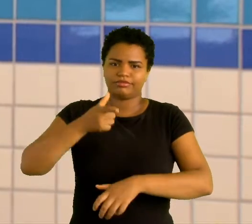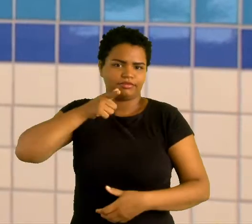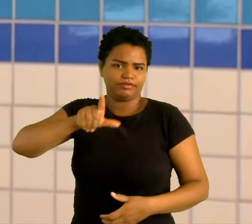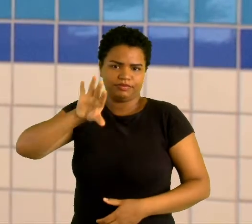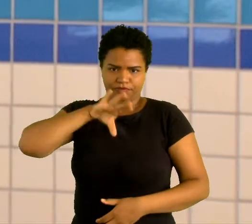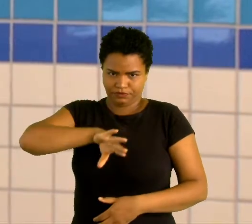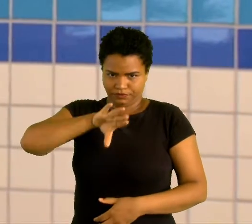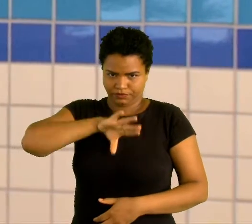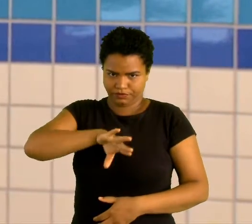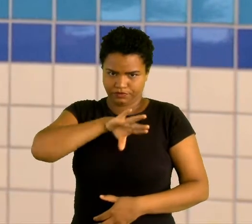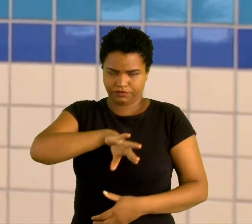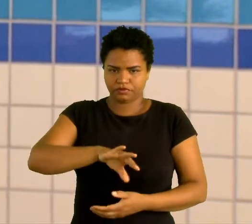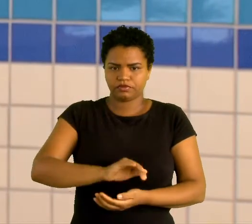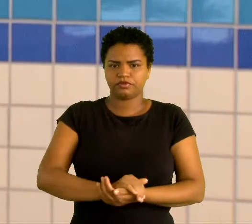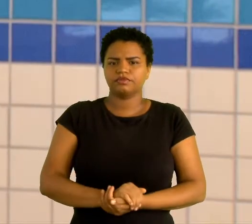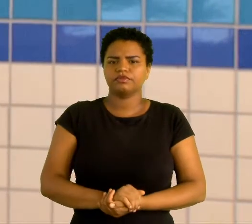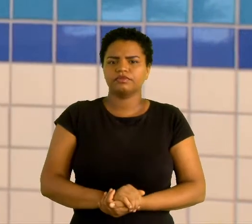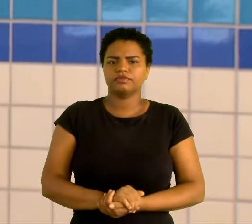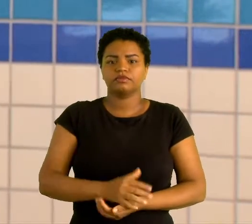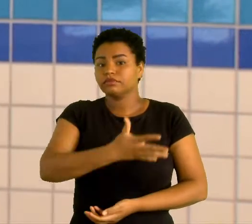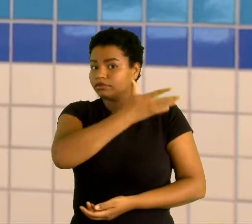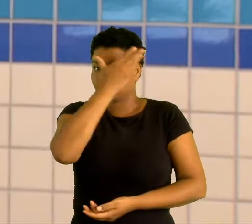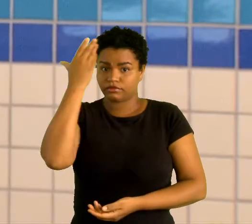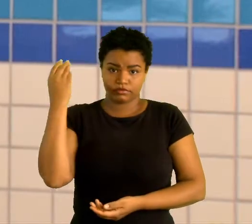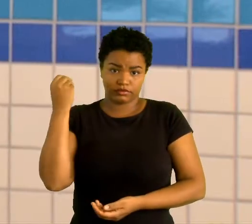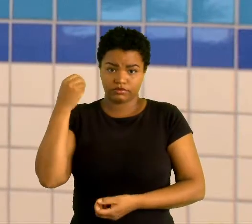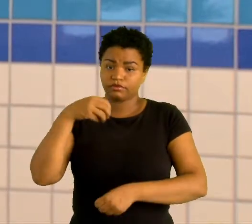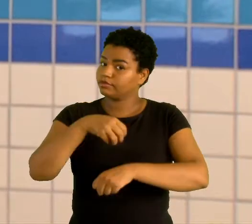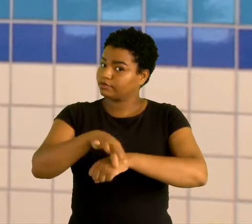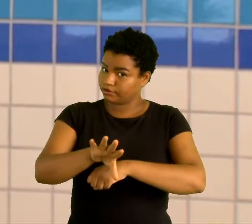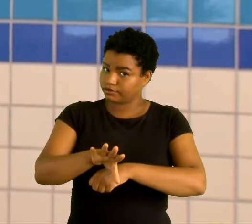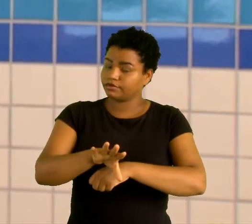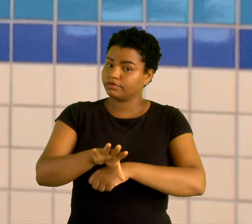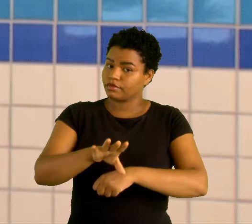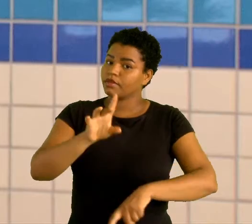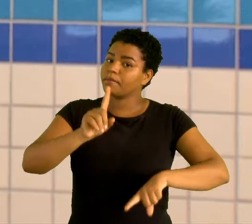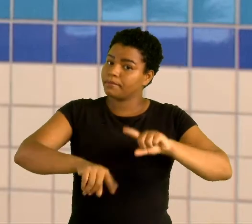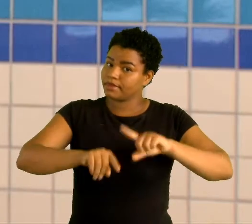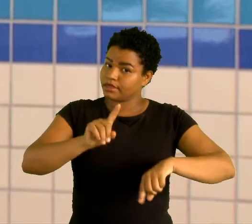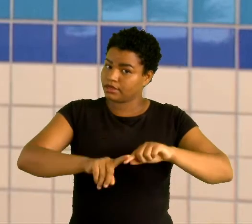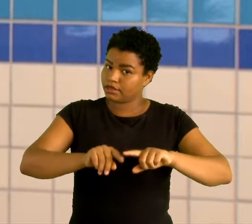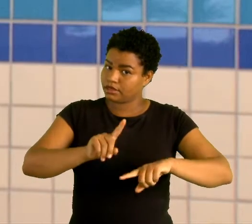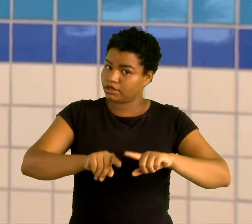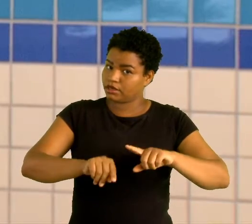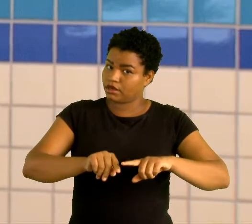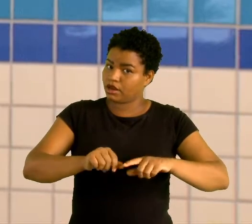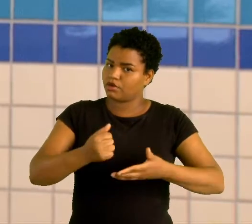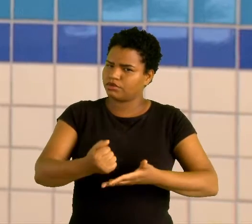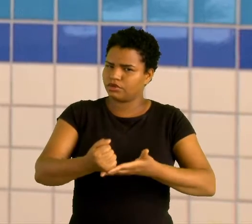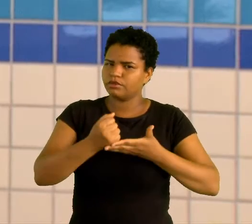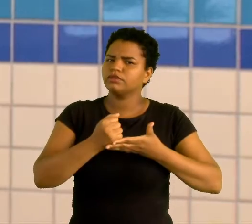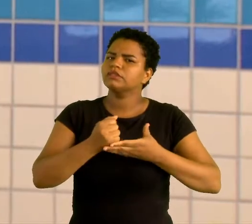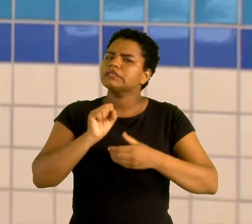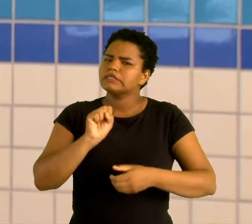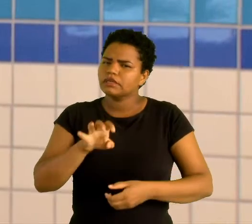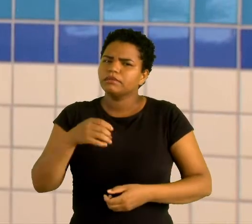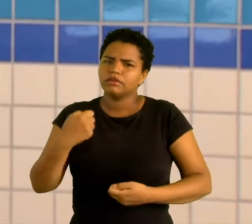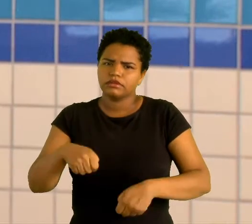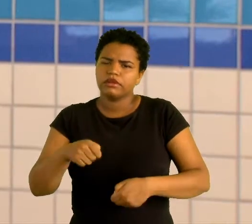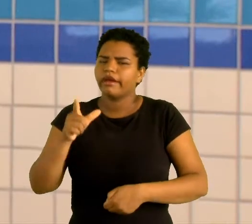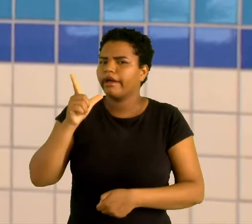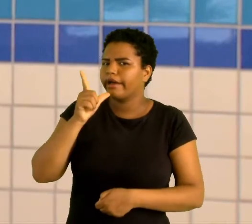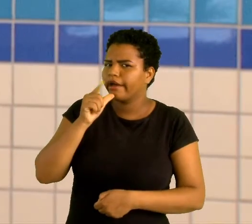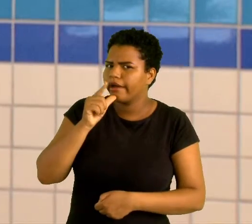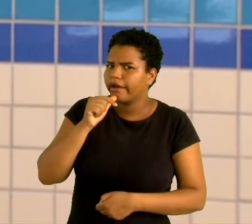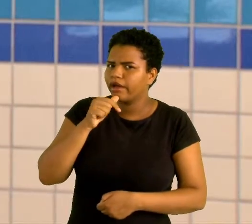língua portuguesa. Não esqueçam do nosso recadinho, material de apoio, caso você precise, uma água, para